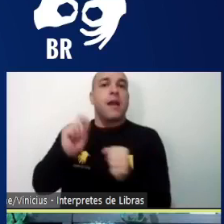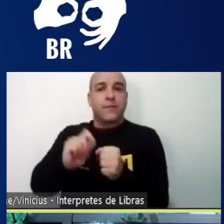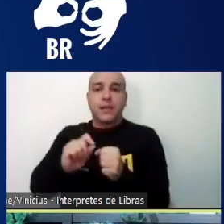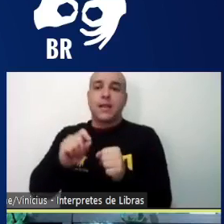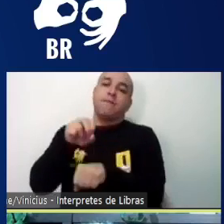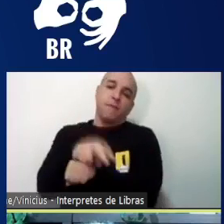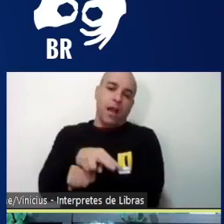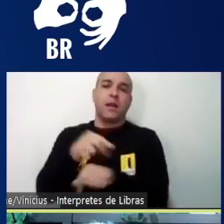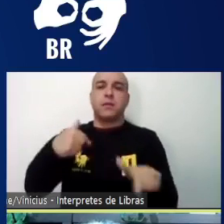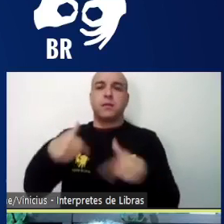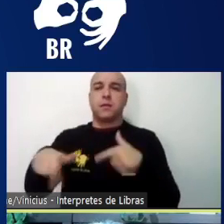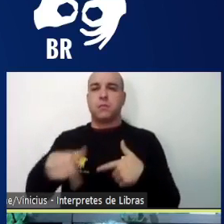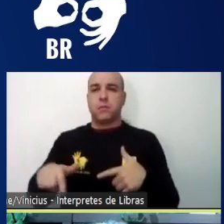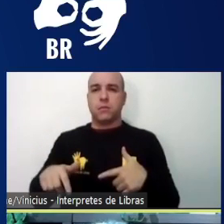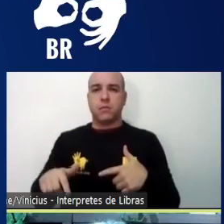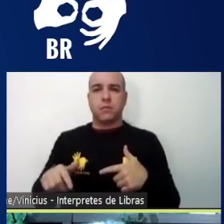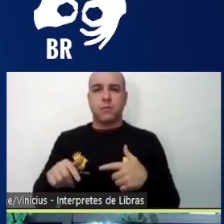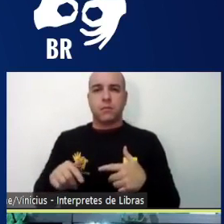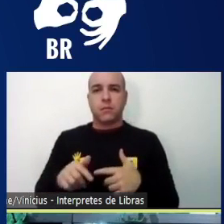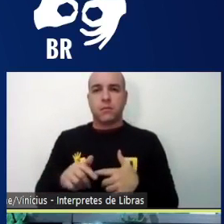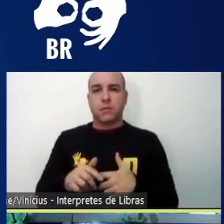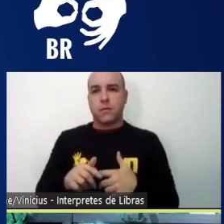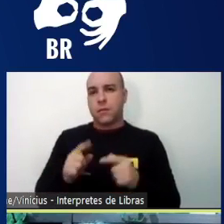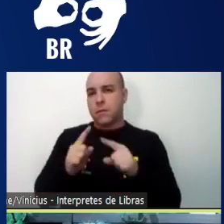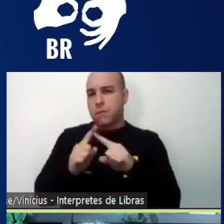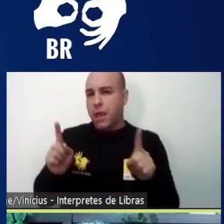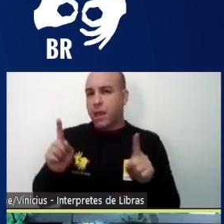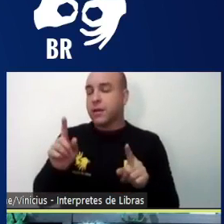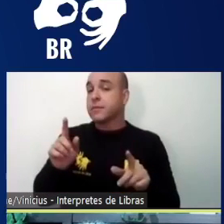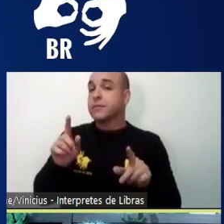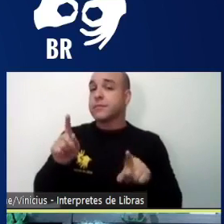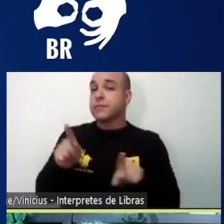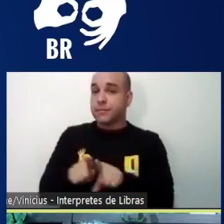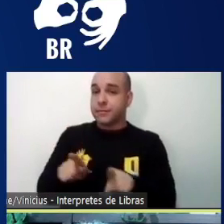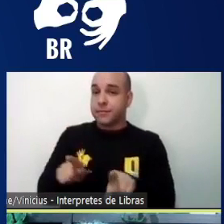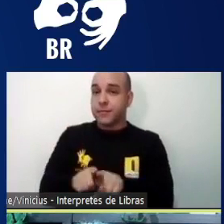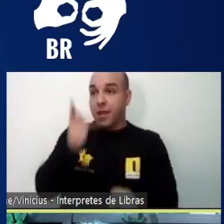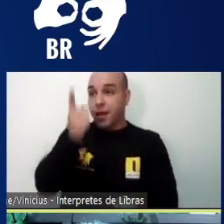Não olhar para a deficiência como uma limitação.